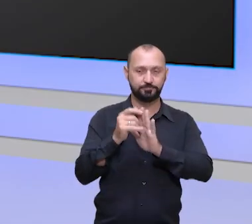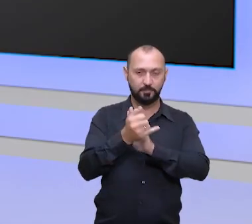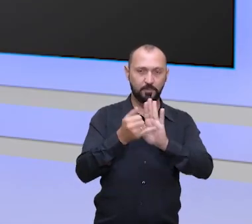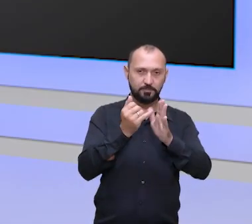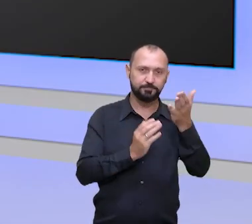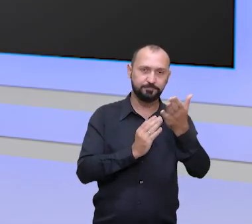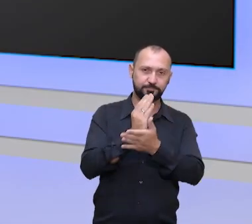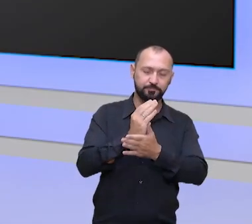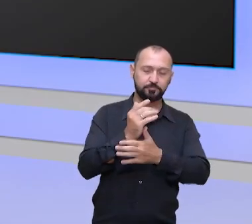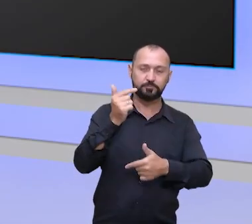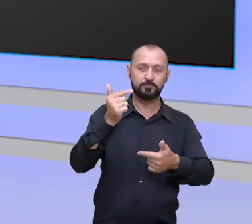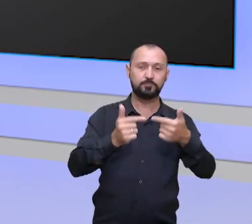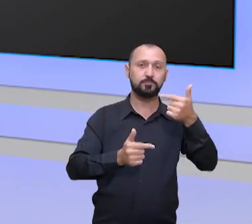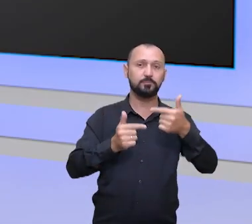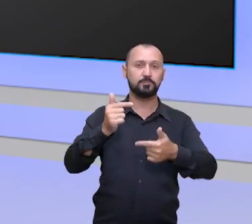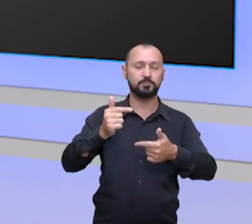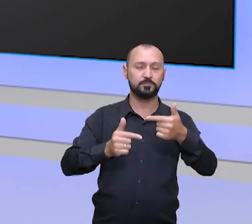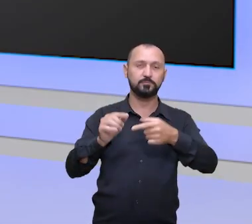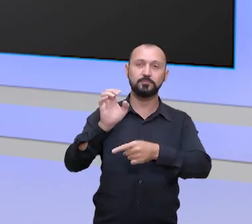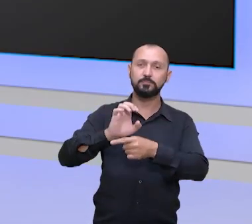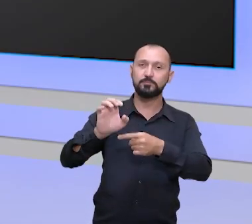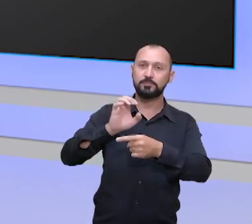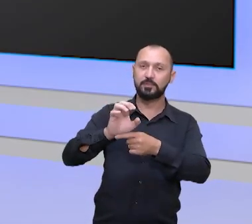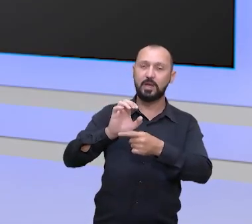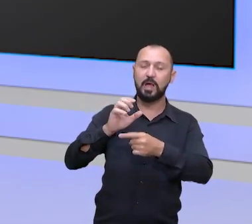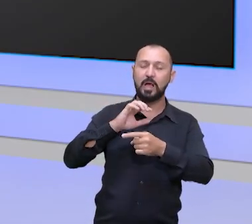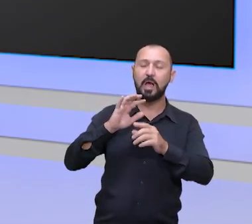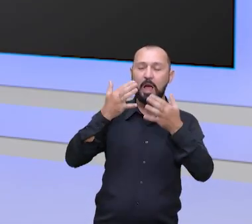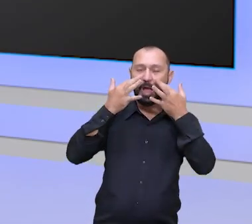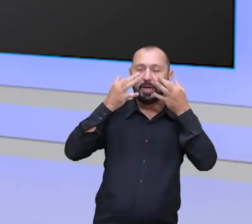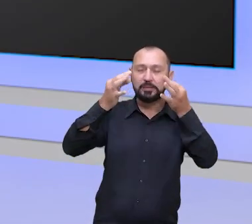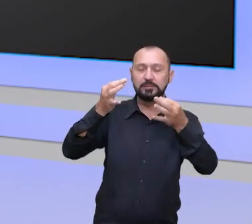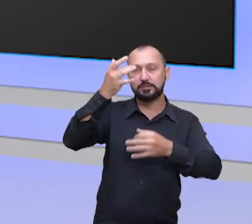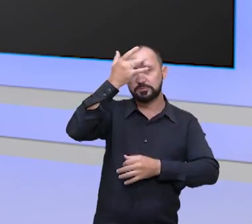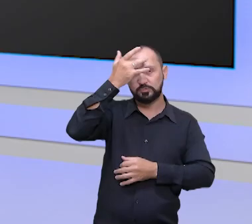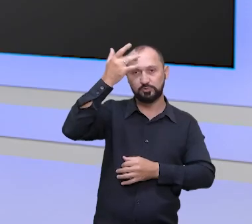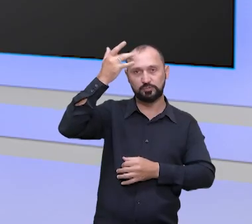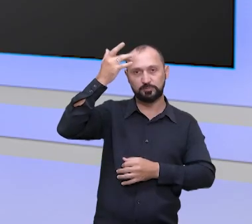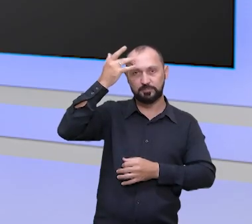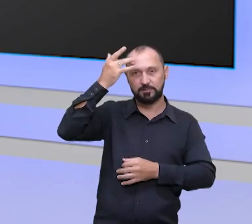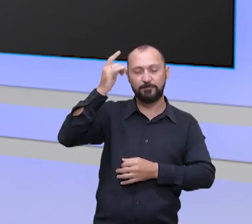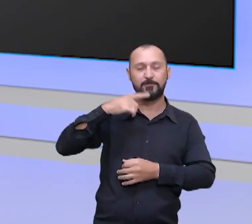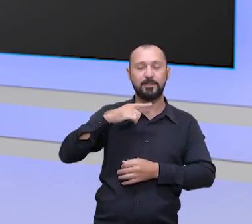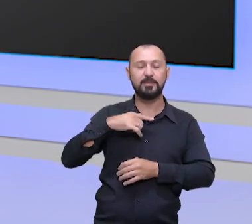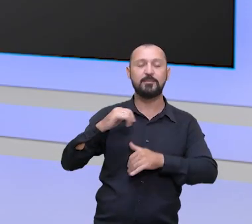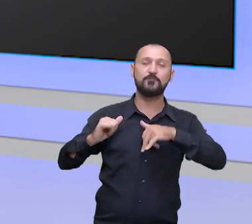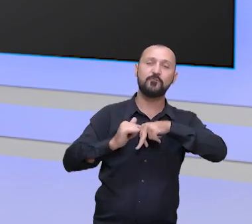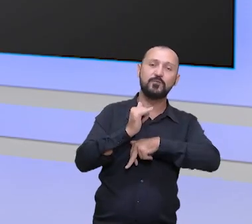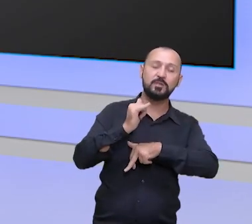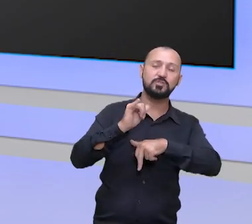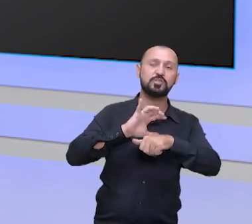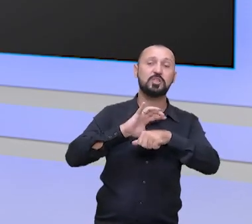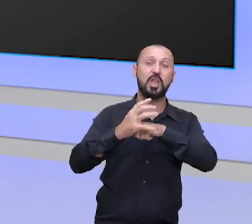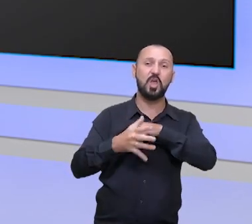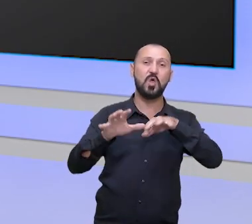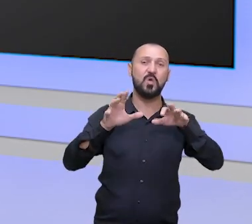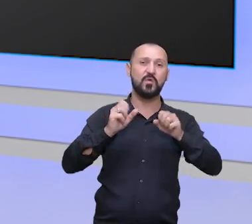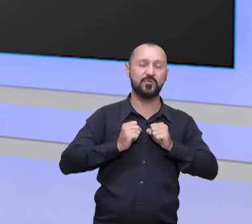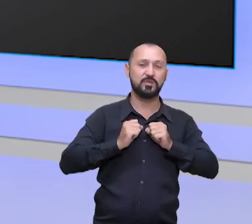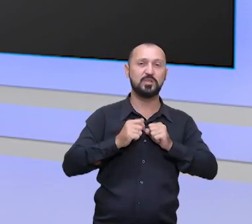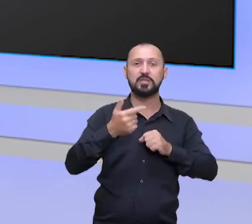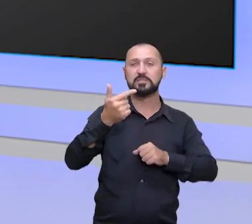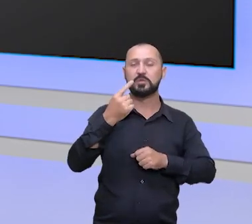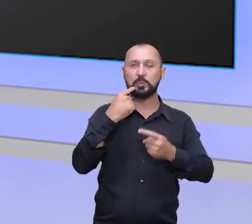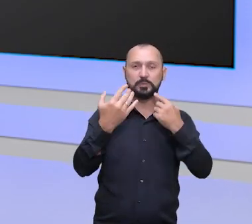Aprovado o projeto que cria a política estadual de atenção à saúde mental das vítimas da Covid-19. A proposta